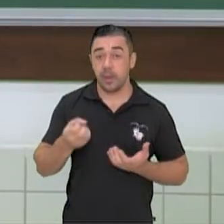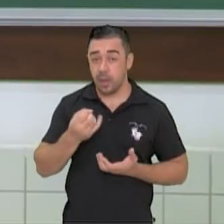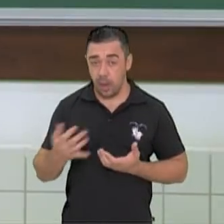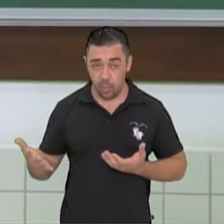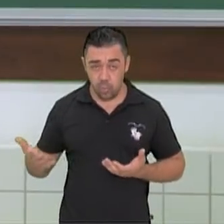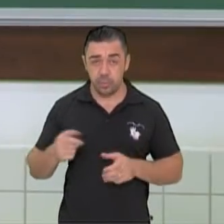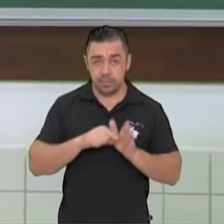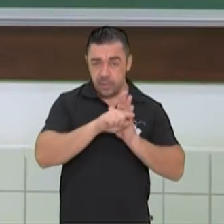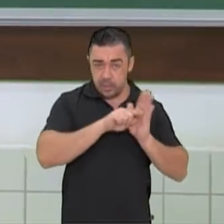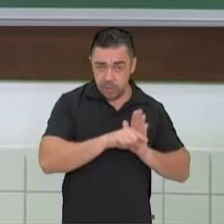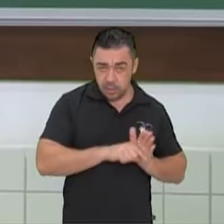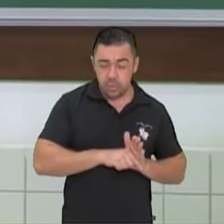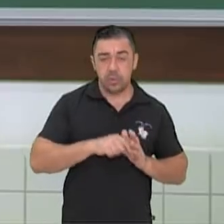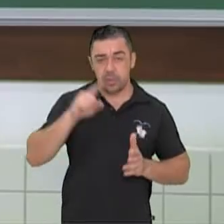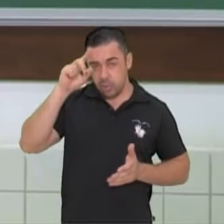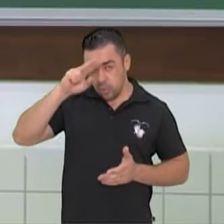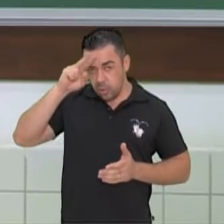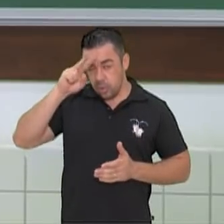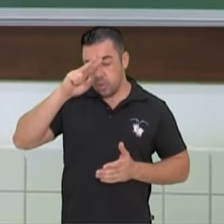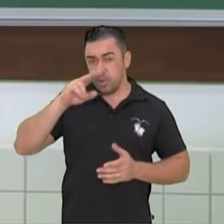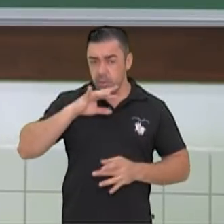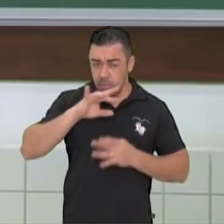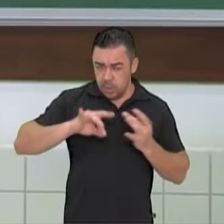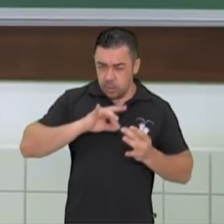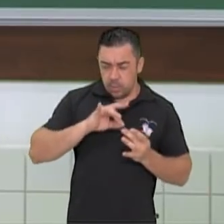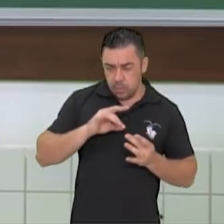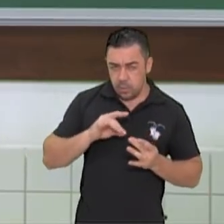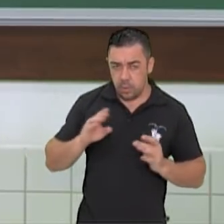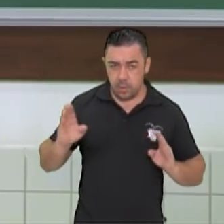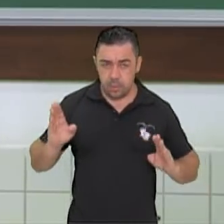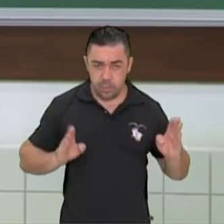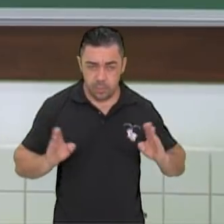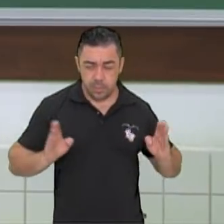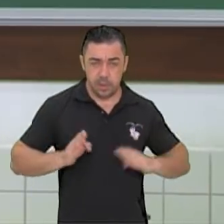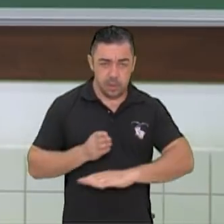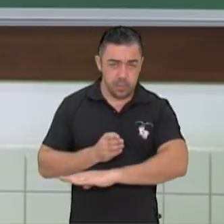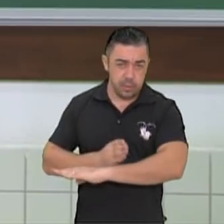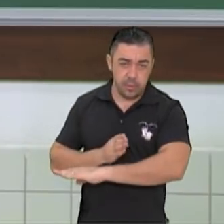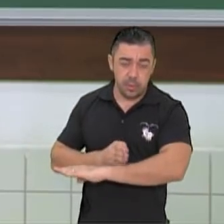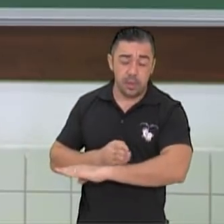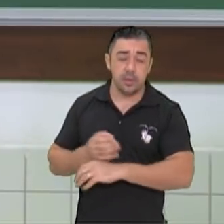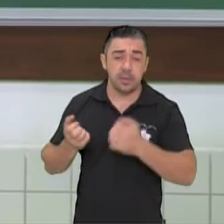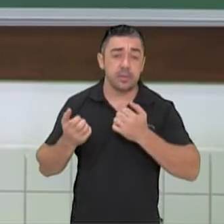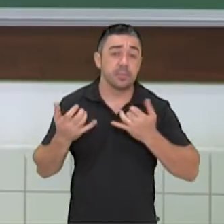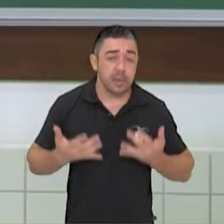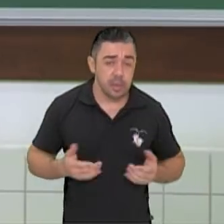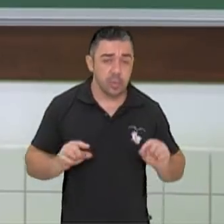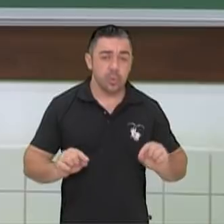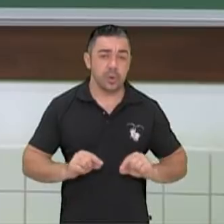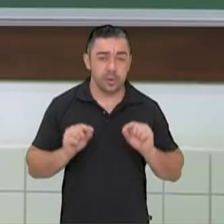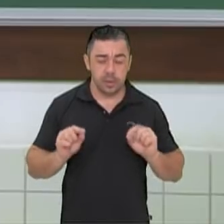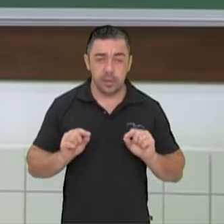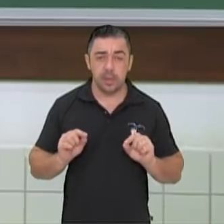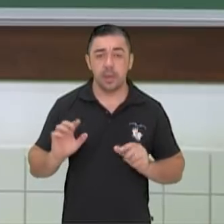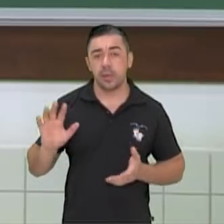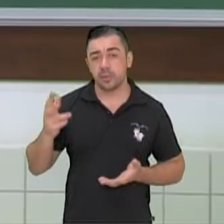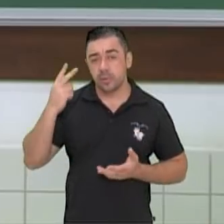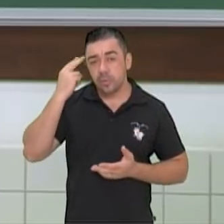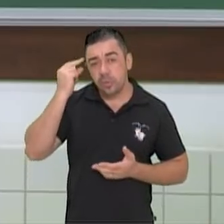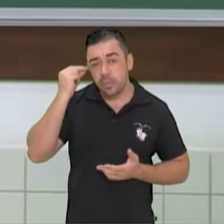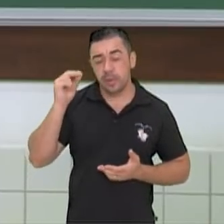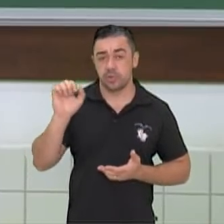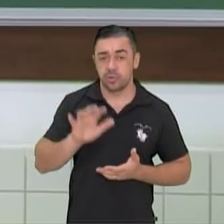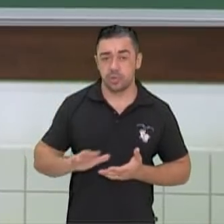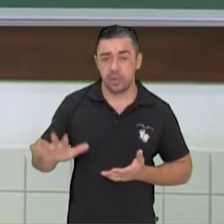historiadores que se especializaram nesse período medieval, como Duby, por exemplo, fala-se que normalmente, em